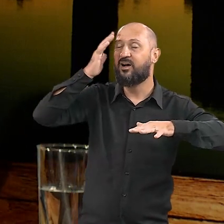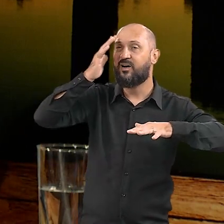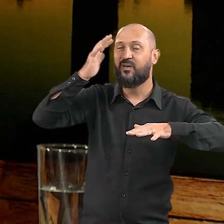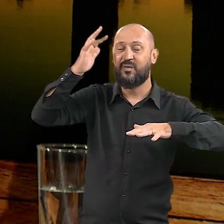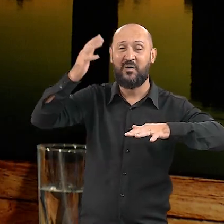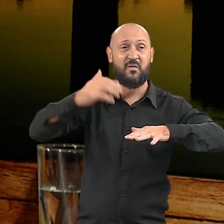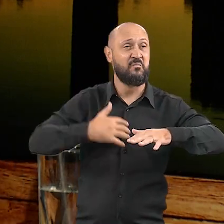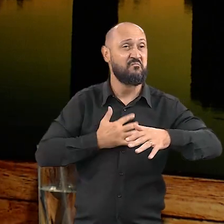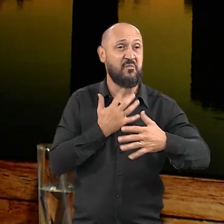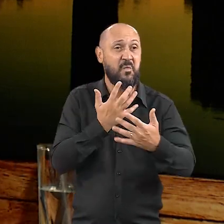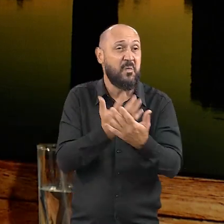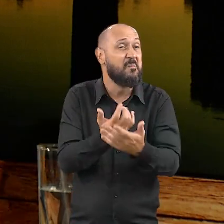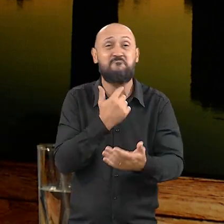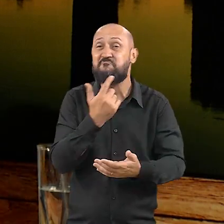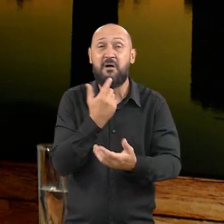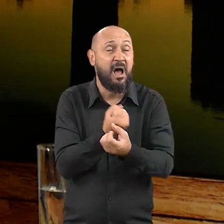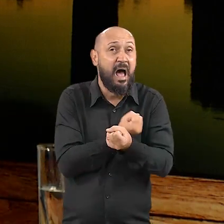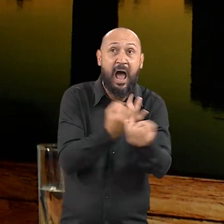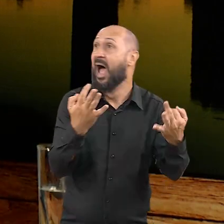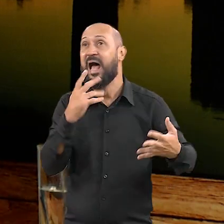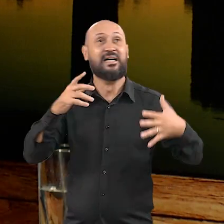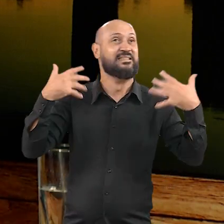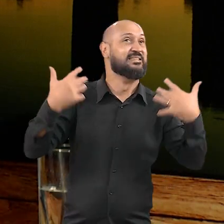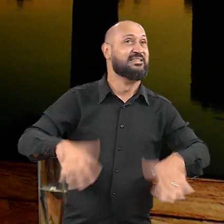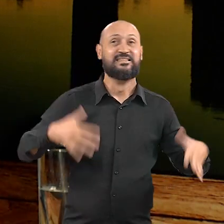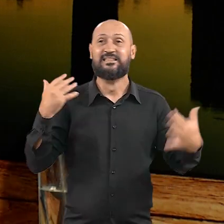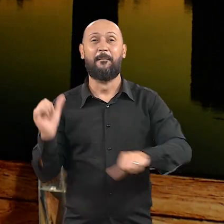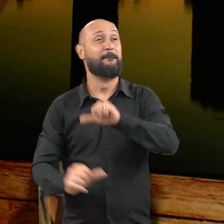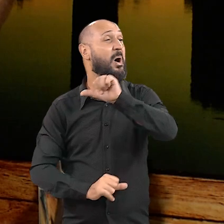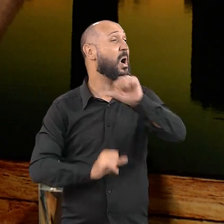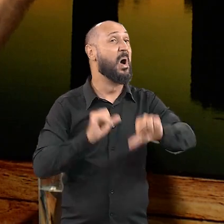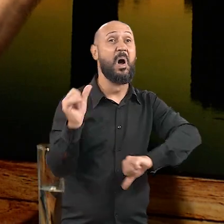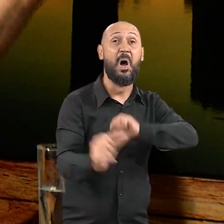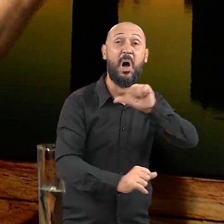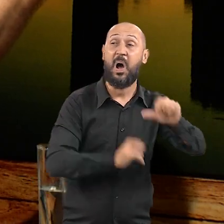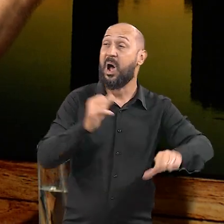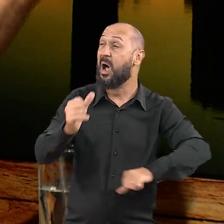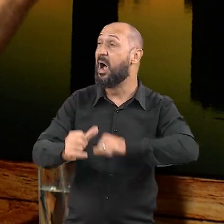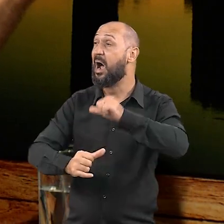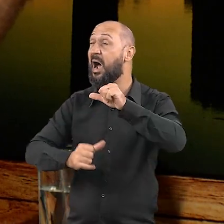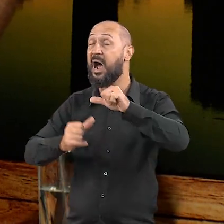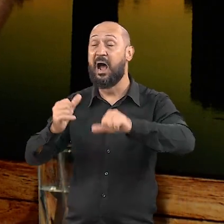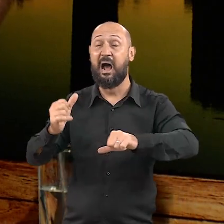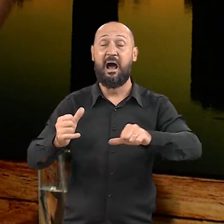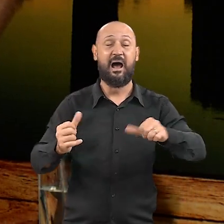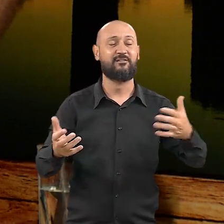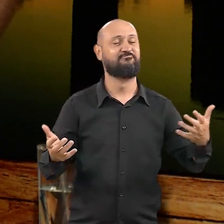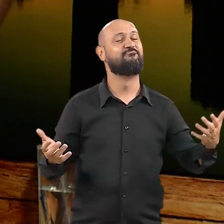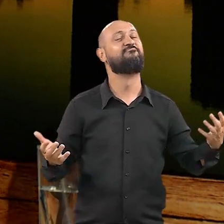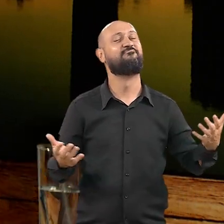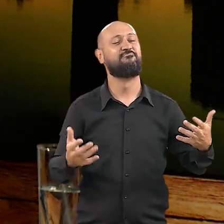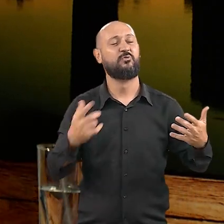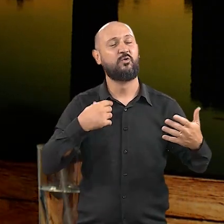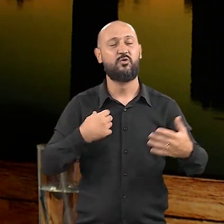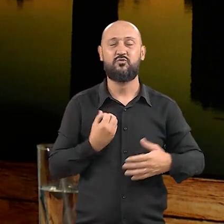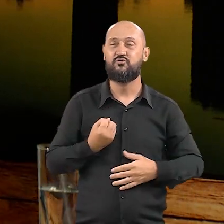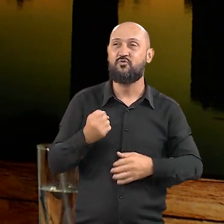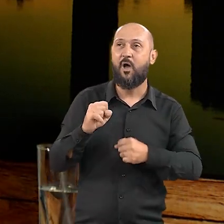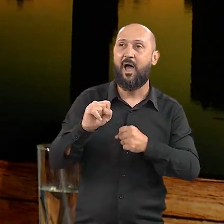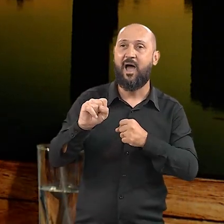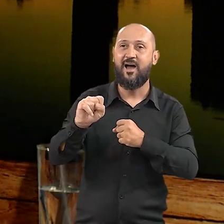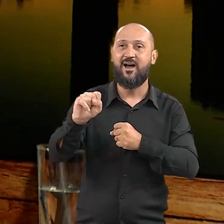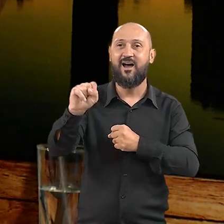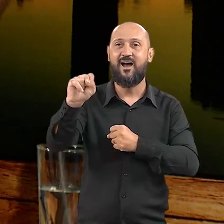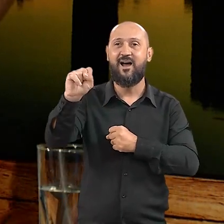dá para te contar. É tanta coisa que mudou desde que estiveste aqui. Tua